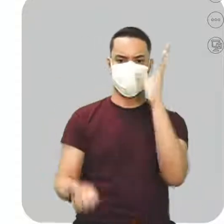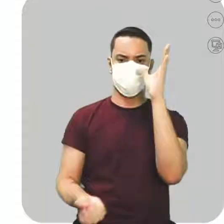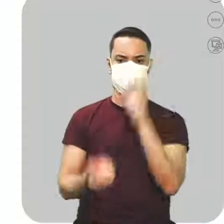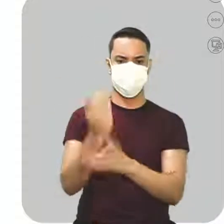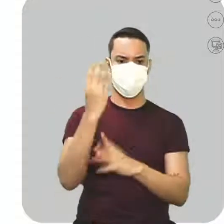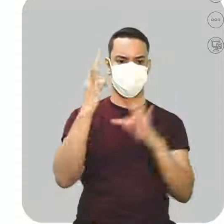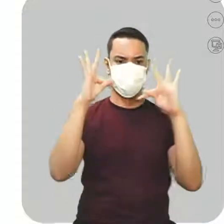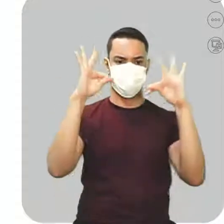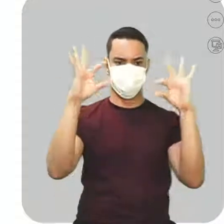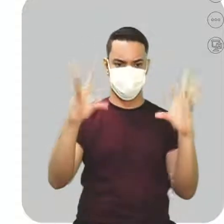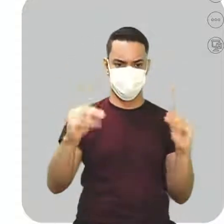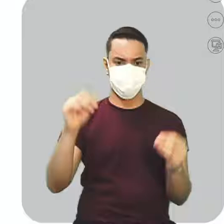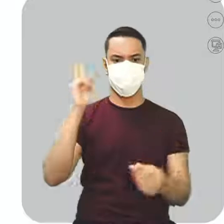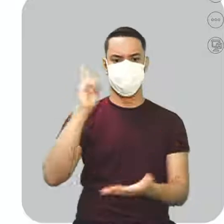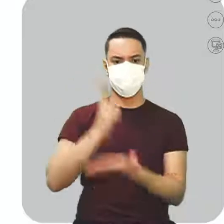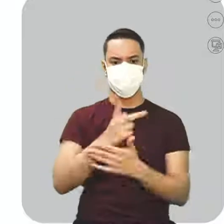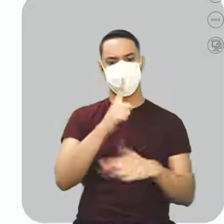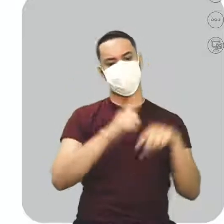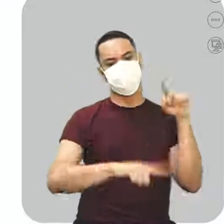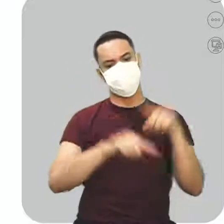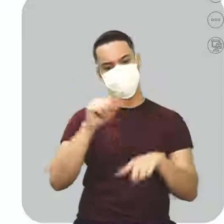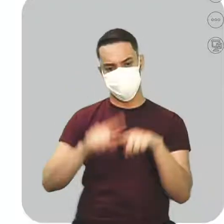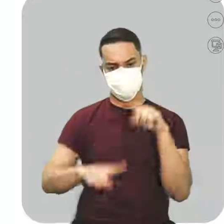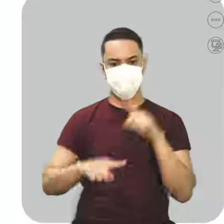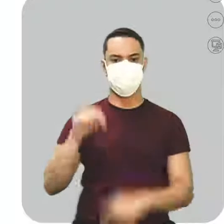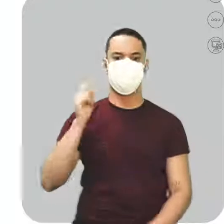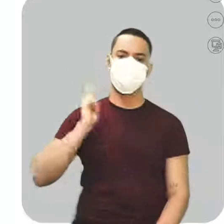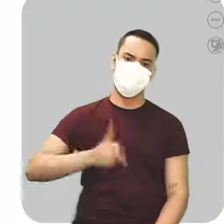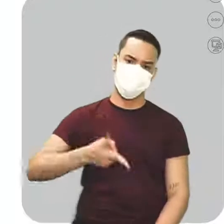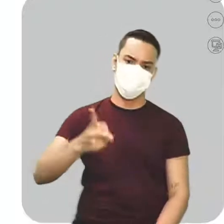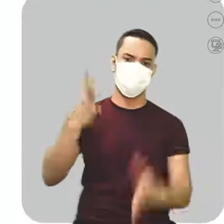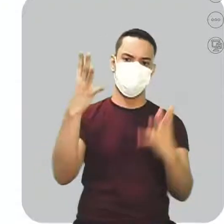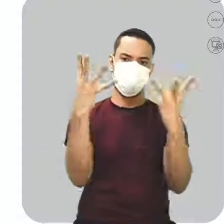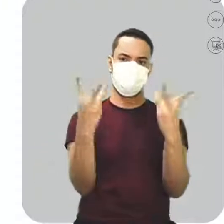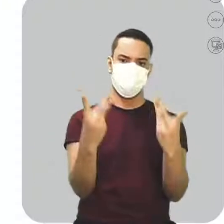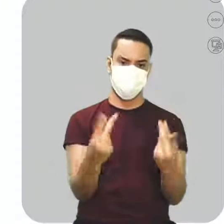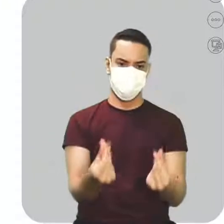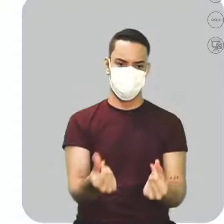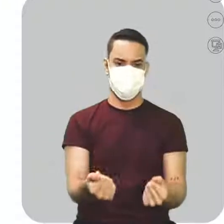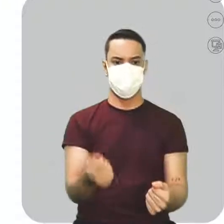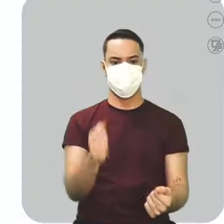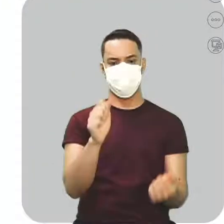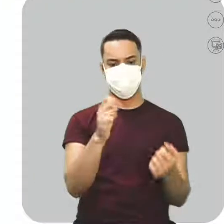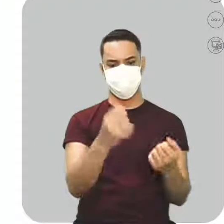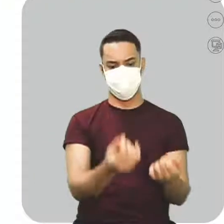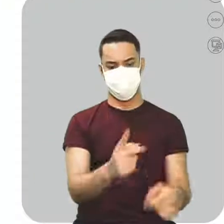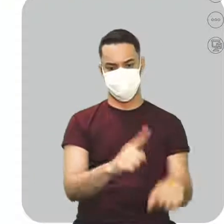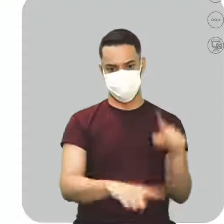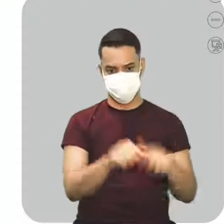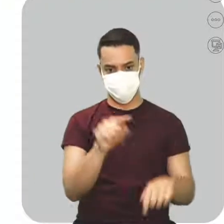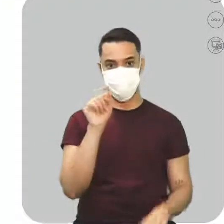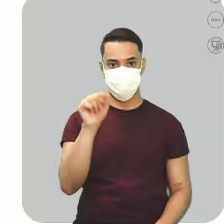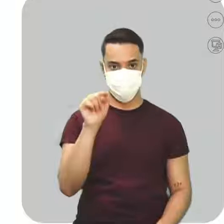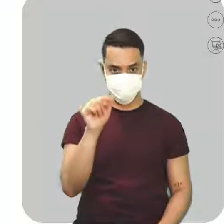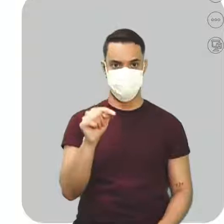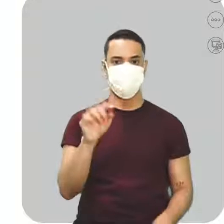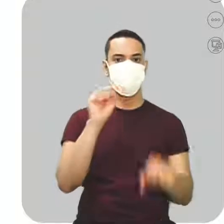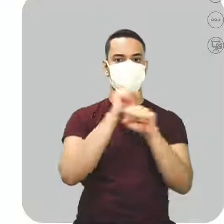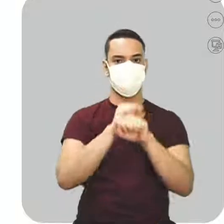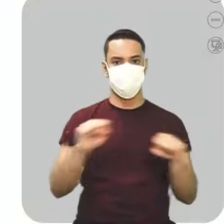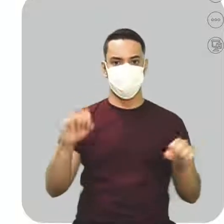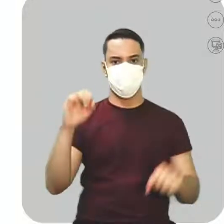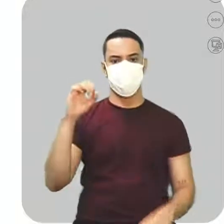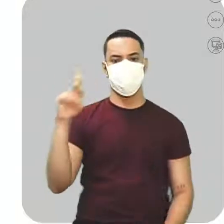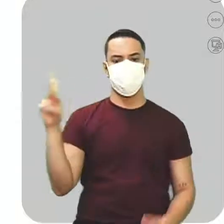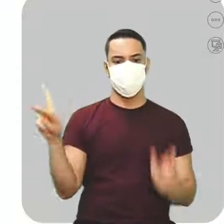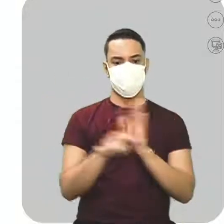da mesma matéria e continuar a acabar nela. Então, aqui é o sermão da 60ª de Padre